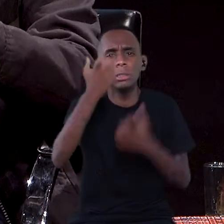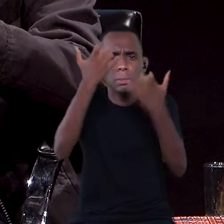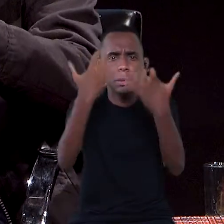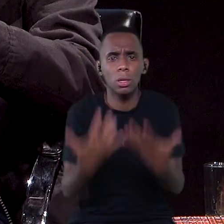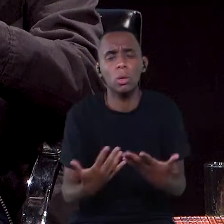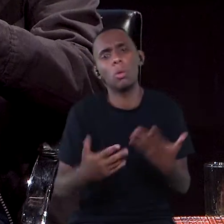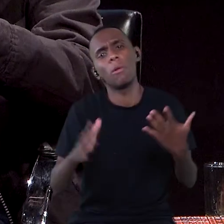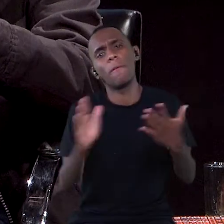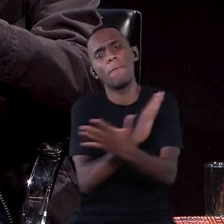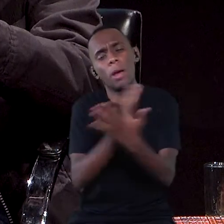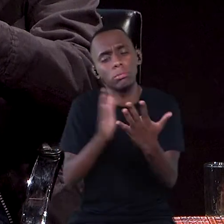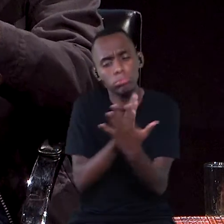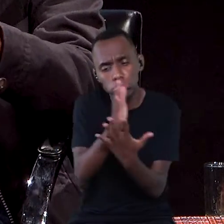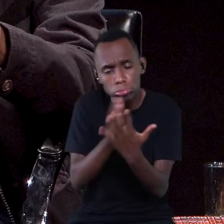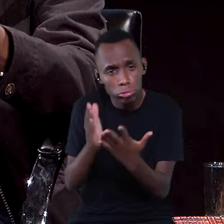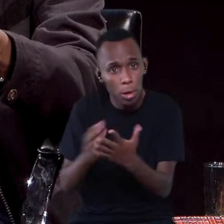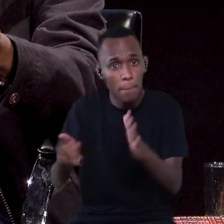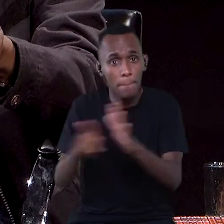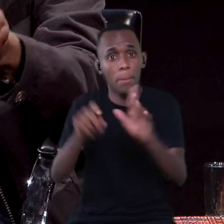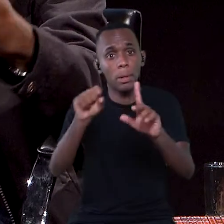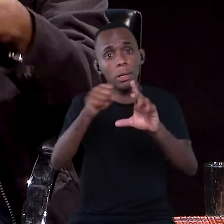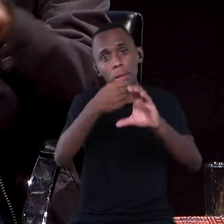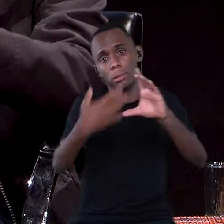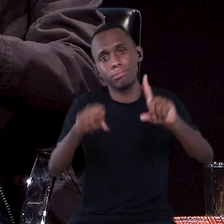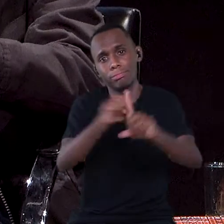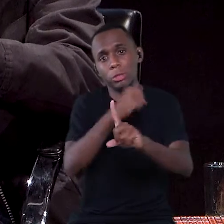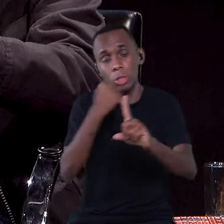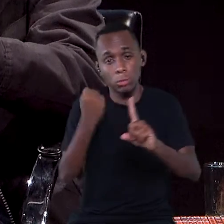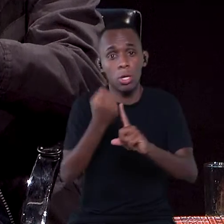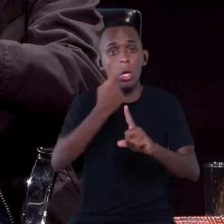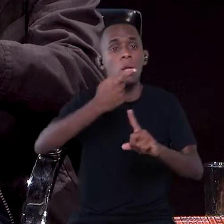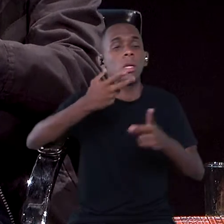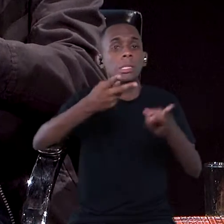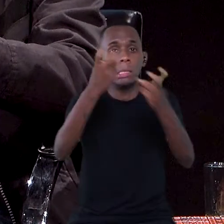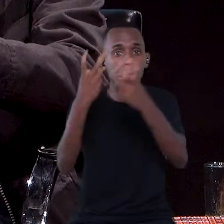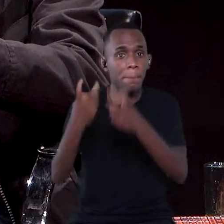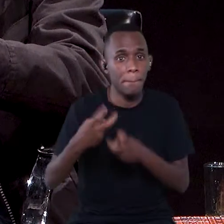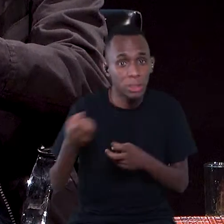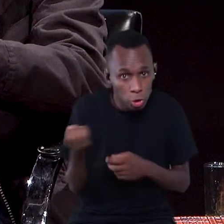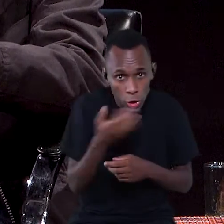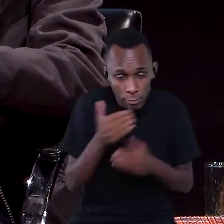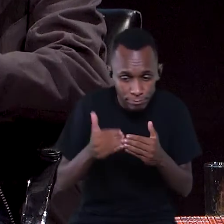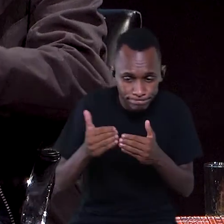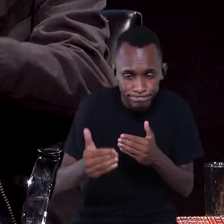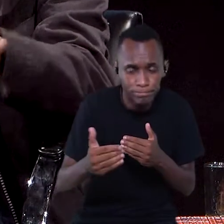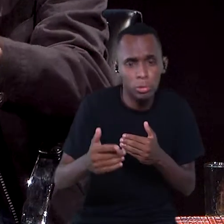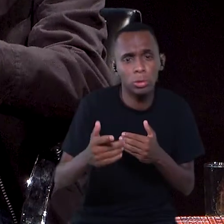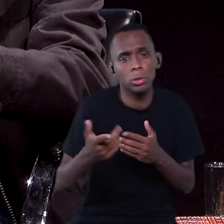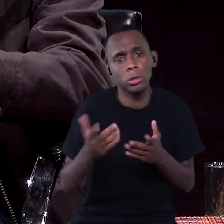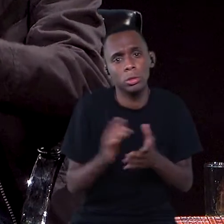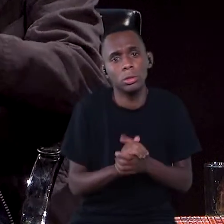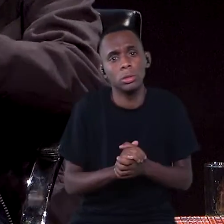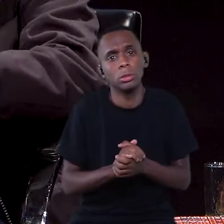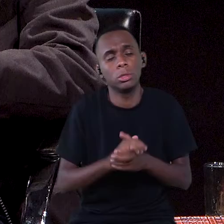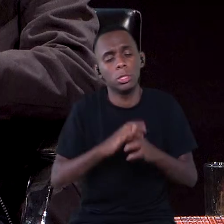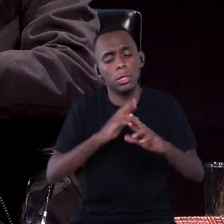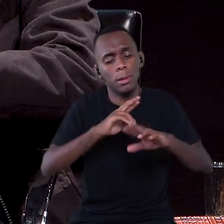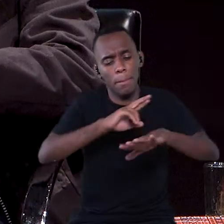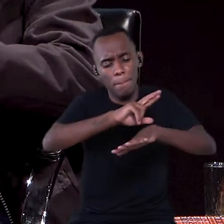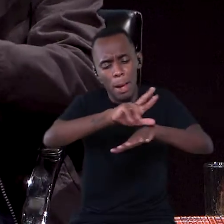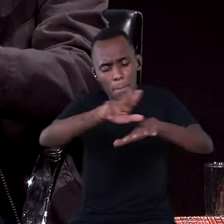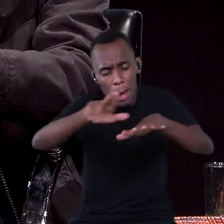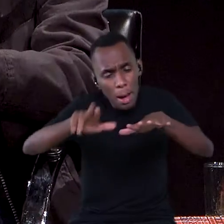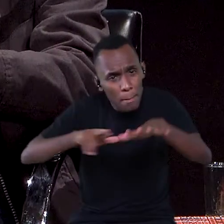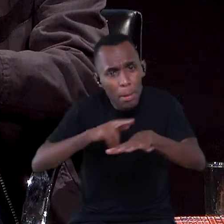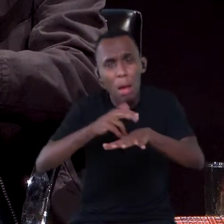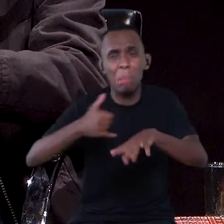pessoais e coletivas que a sociedade brasileira tem observado mais recentemente, seja de gênero, seja de etnia,